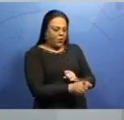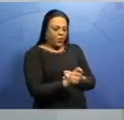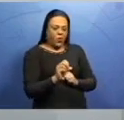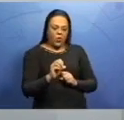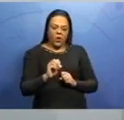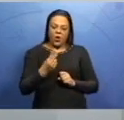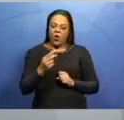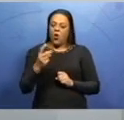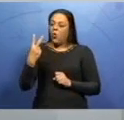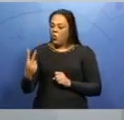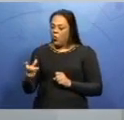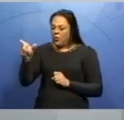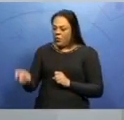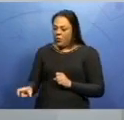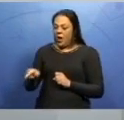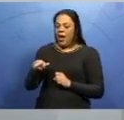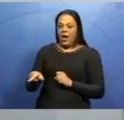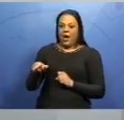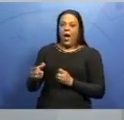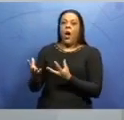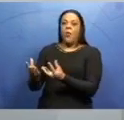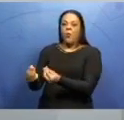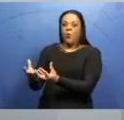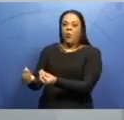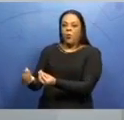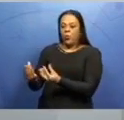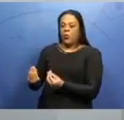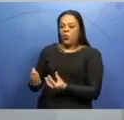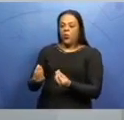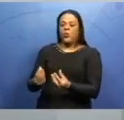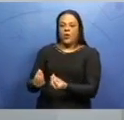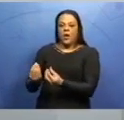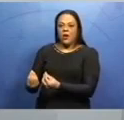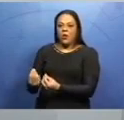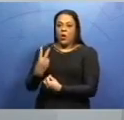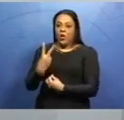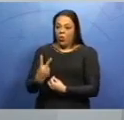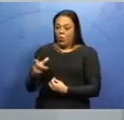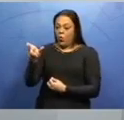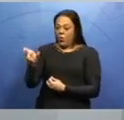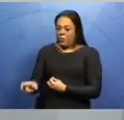Plural, né? Mais de uma pessoa. Na frase,